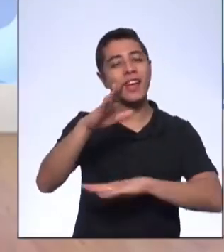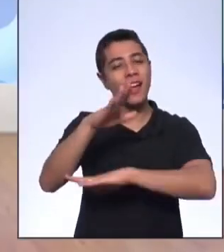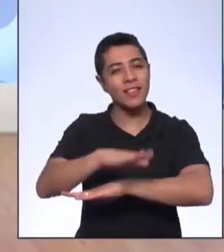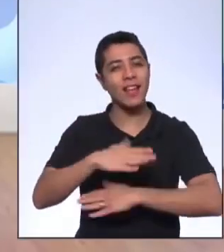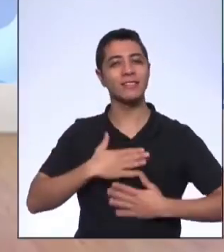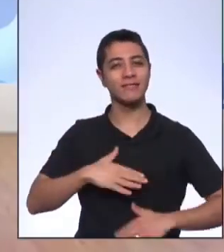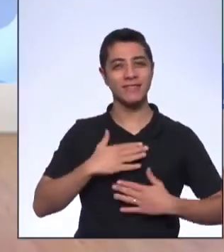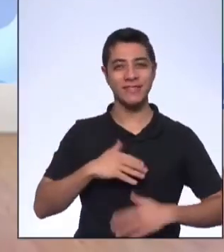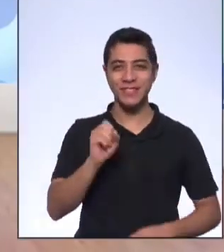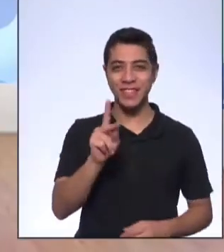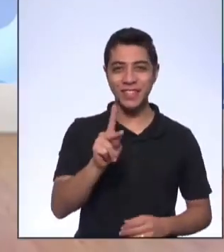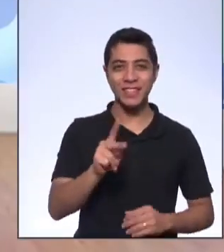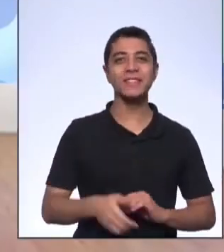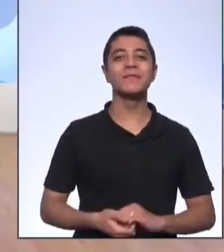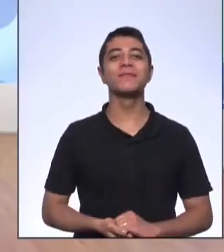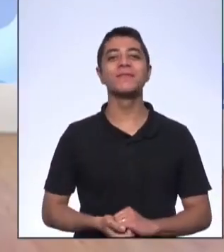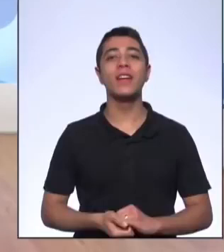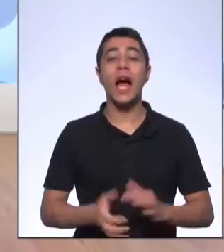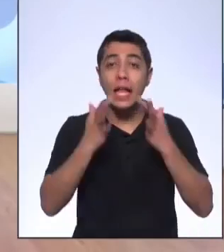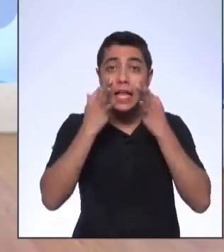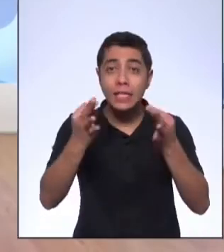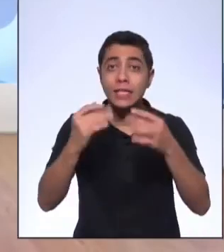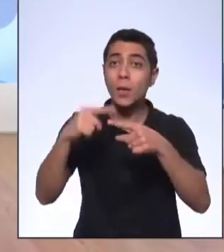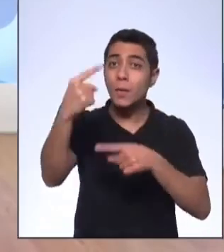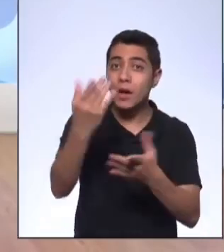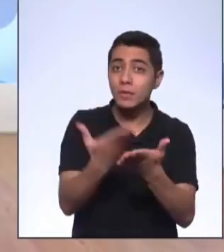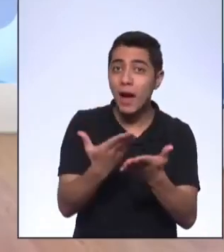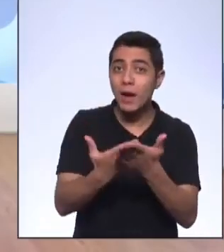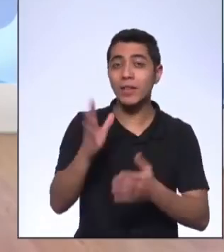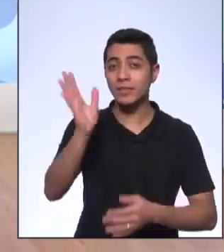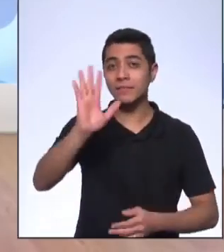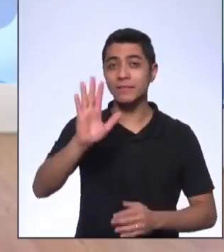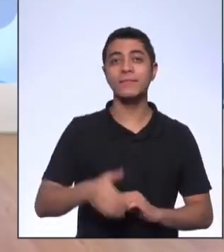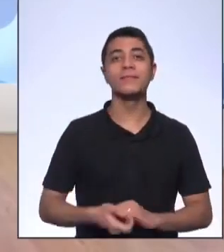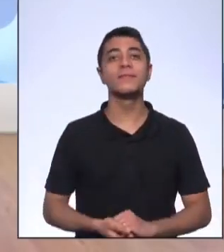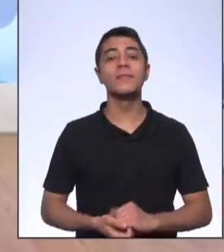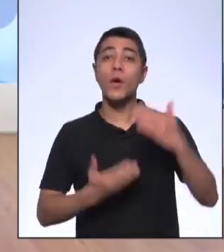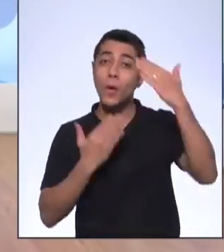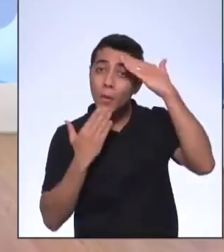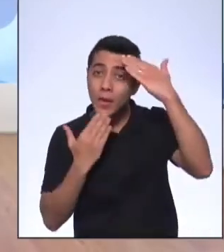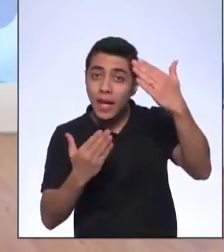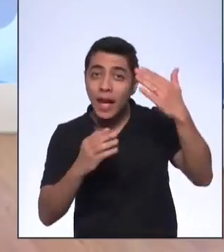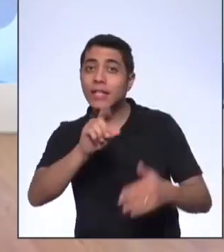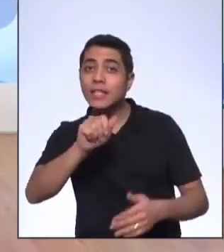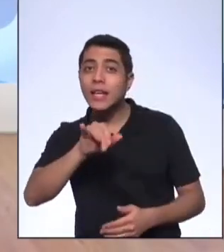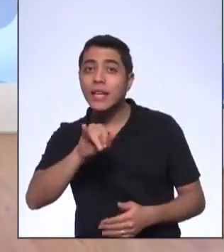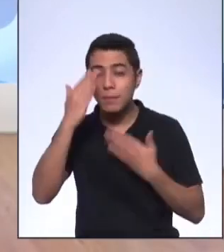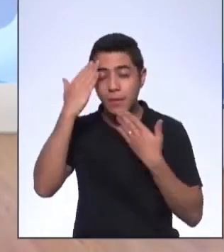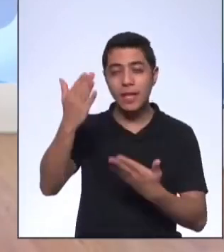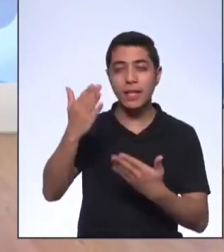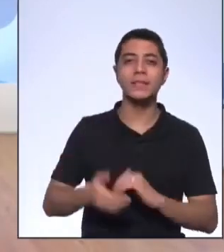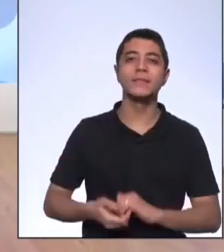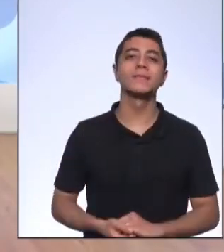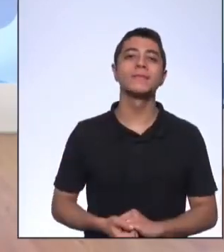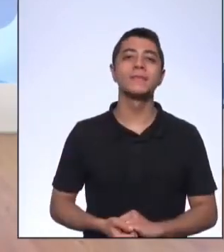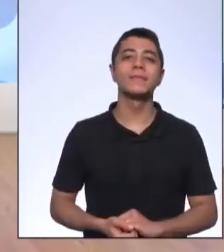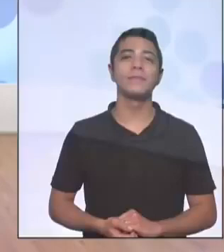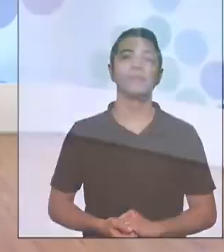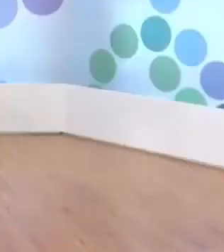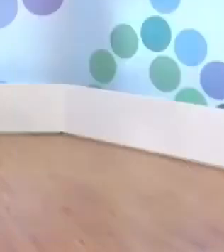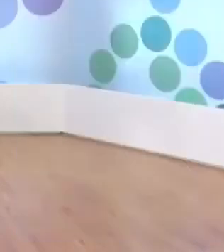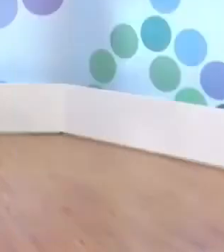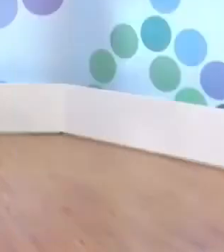vocês, ok? Fiquem ligados na próxima aula aí. Até mais. Obrigada, viu, Dani? Obrigada a você.